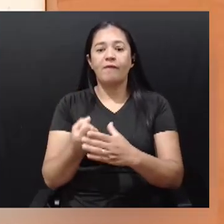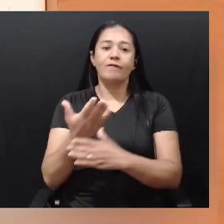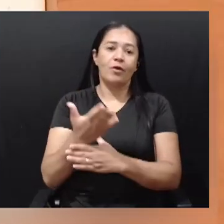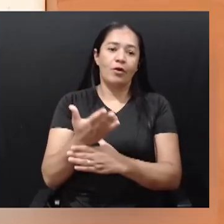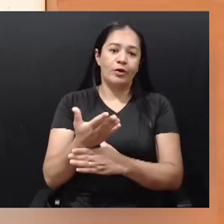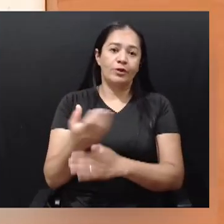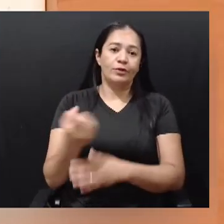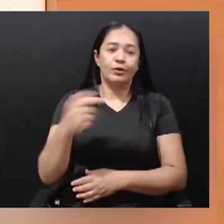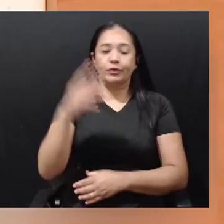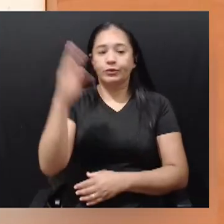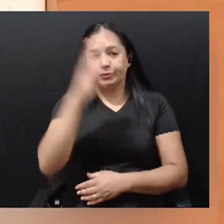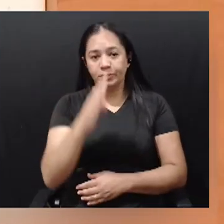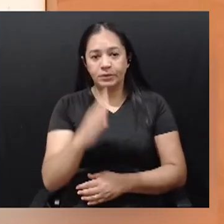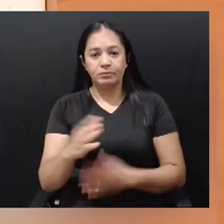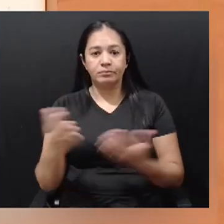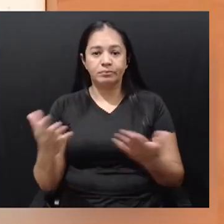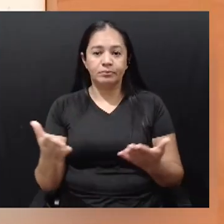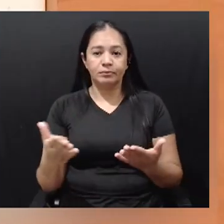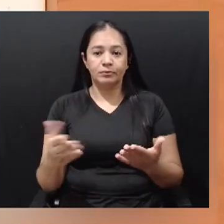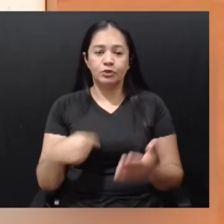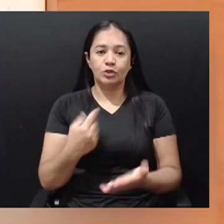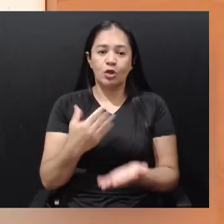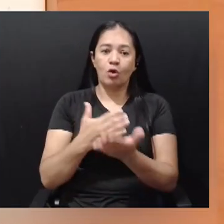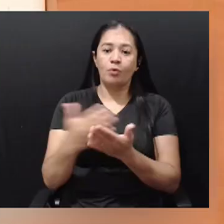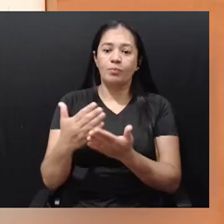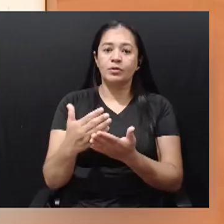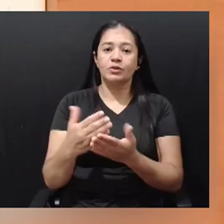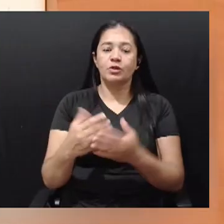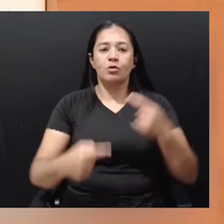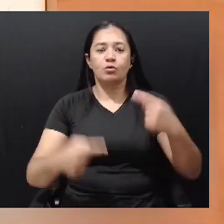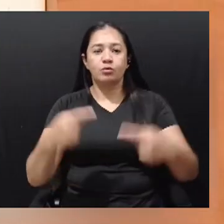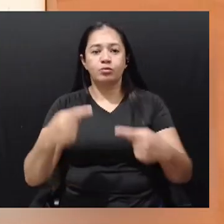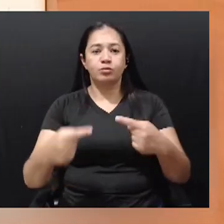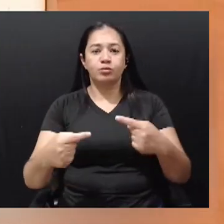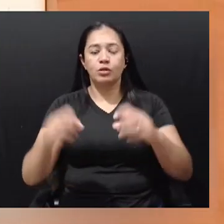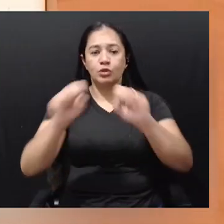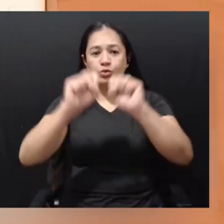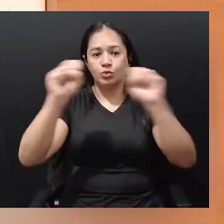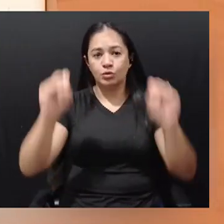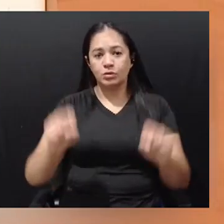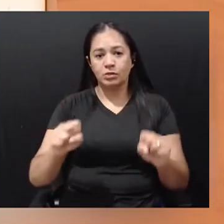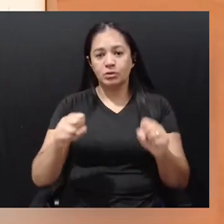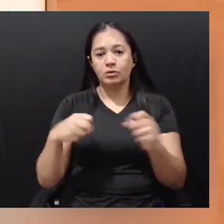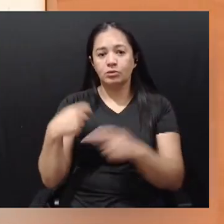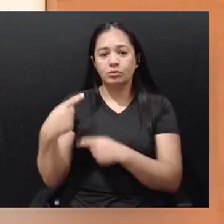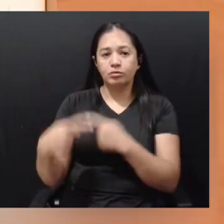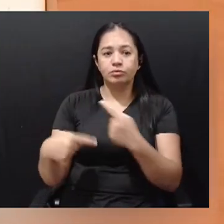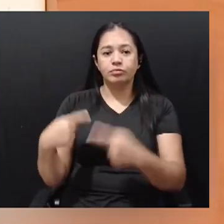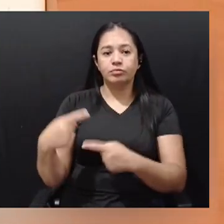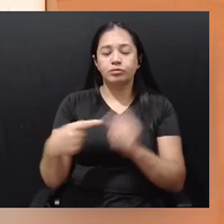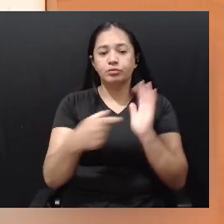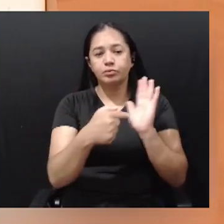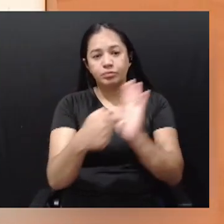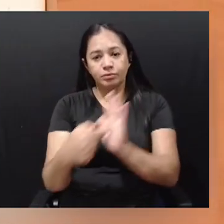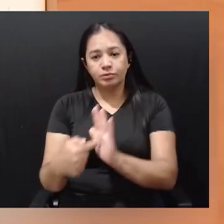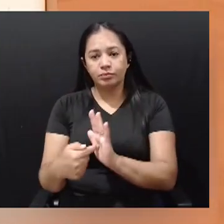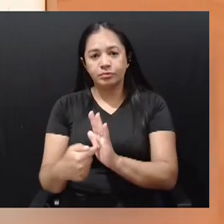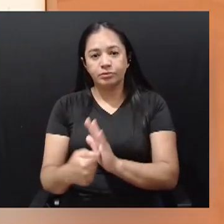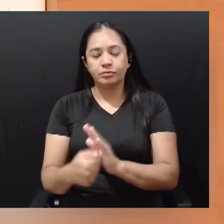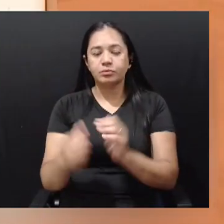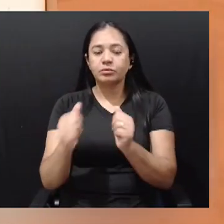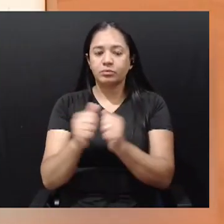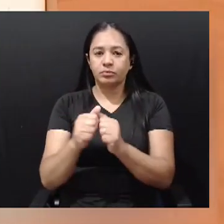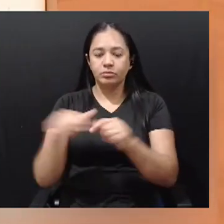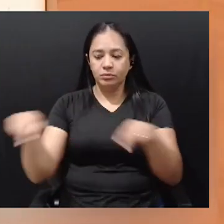Então, que a gente começou já a endereçar aqui discutindo sobre um sistema de circulação, de exibição com salas públicas e de integrar